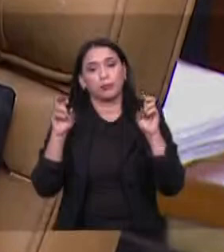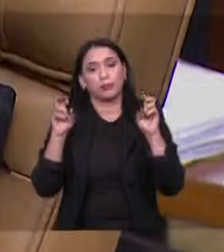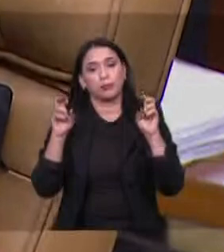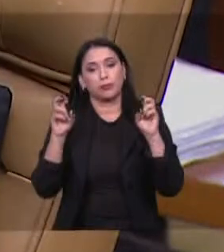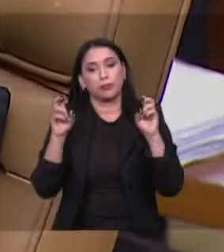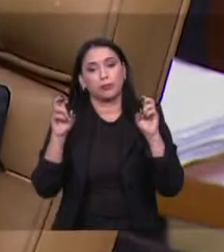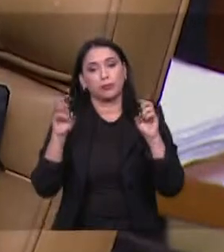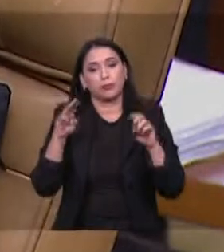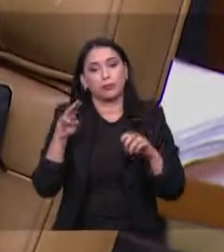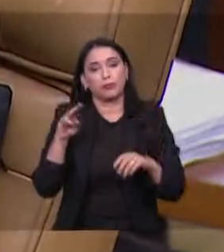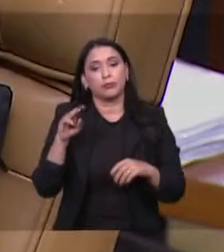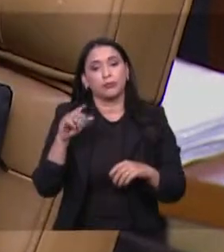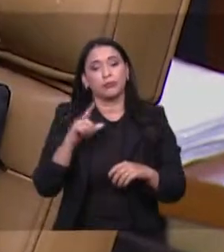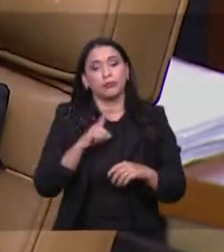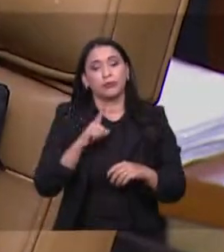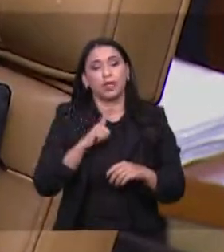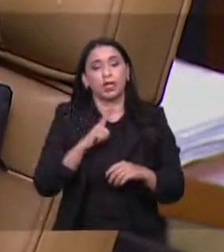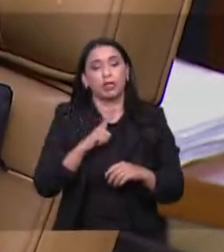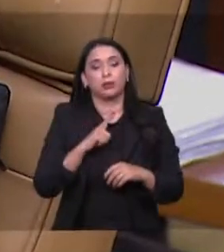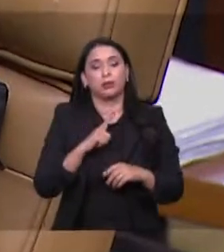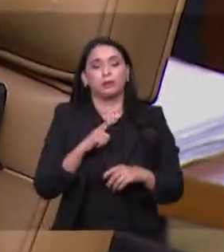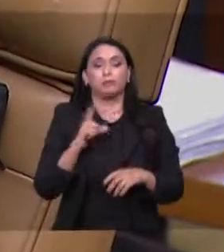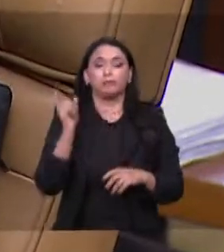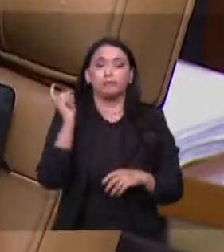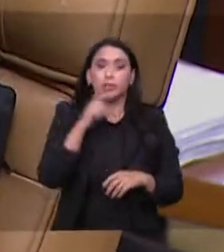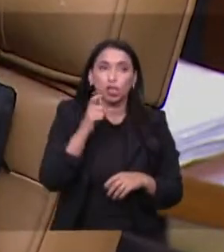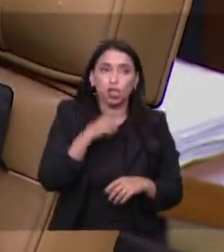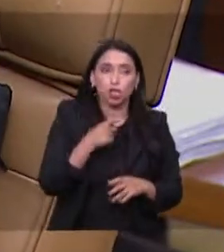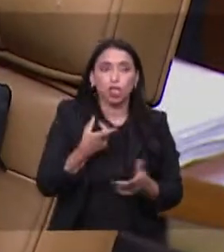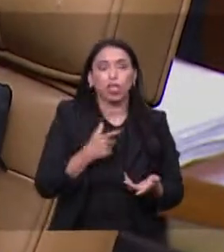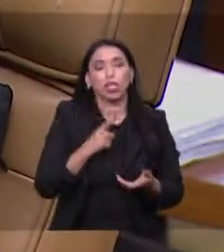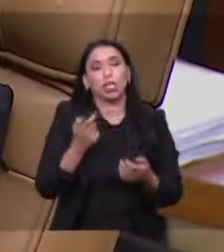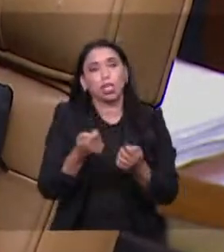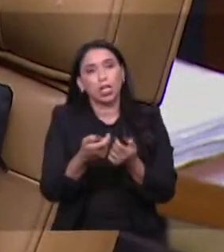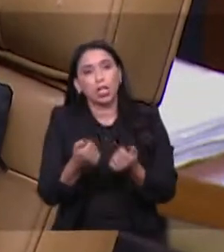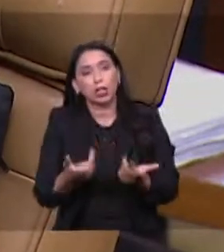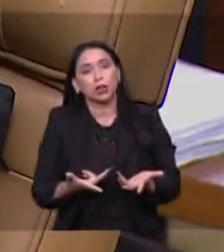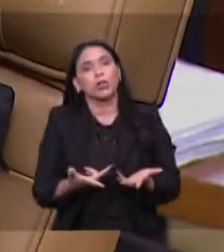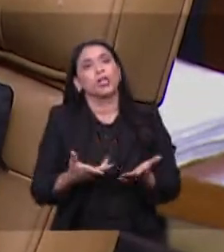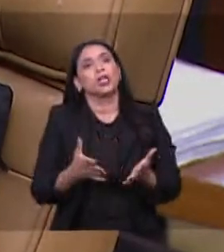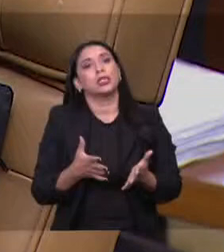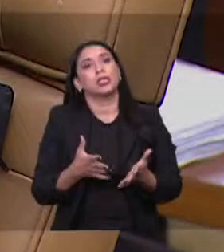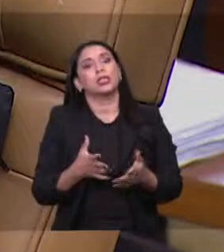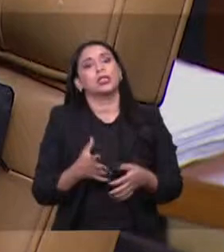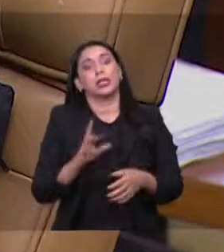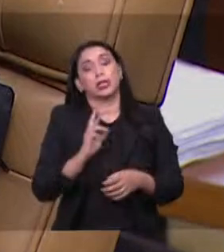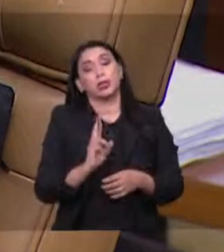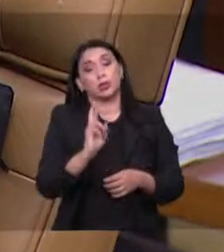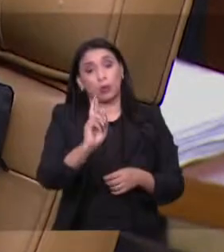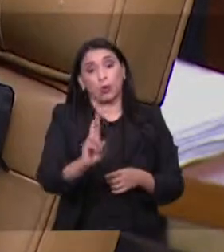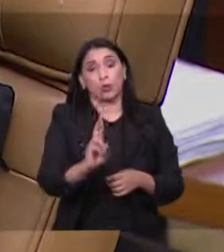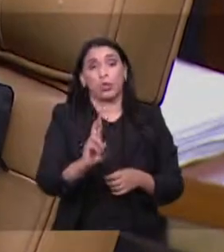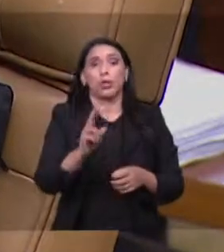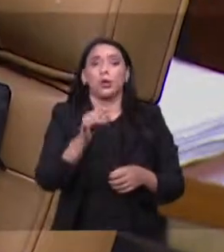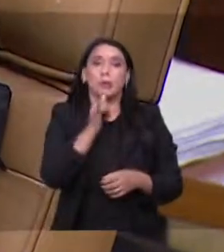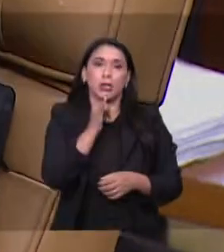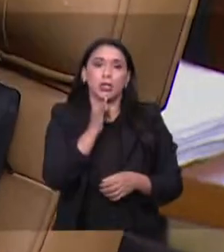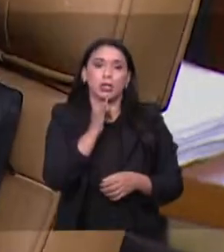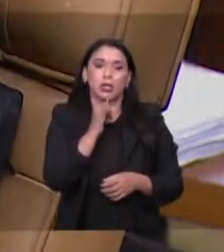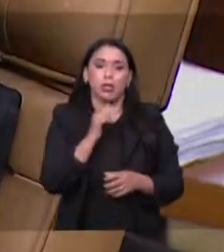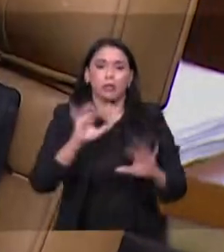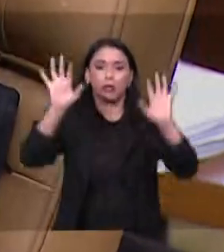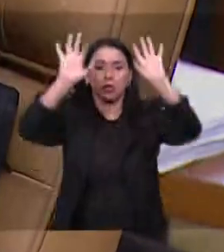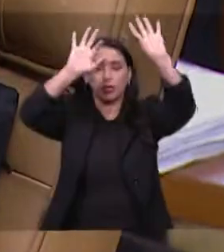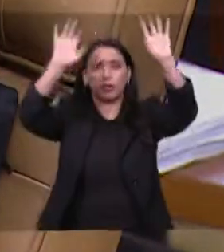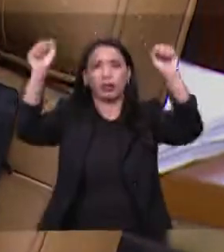do mito desse viés, duração razoável dos processos, a questão da economia dos tribunais. Hoje saiu